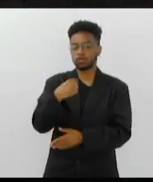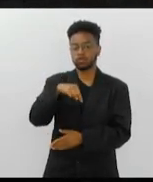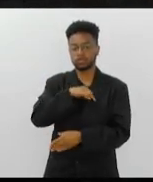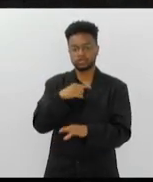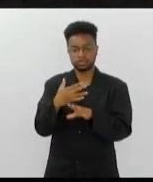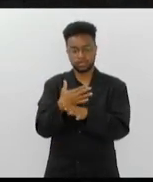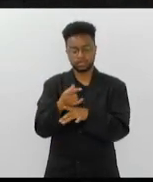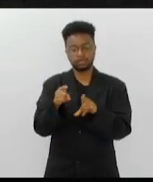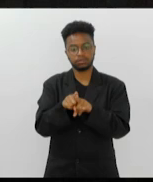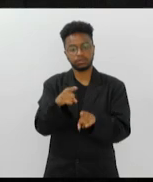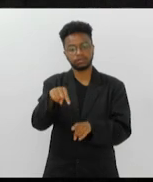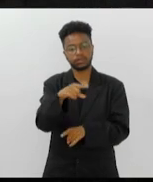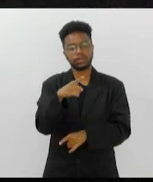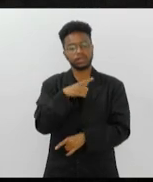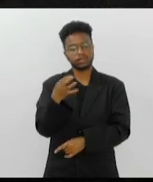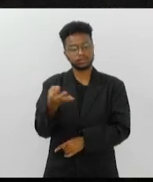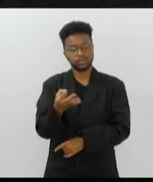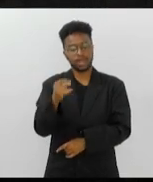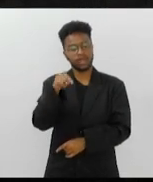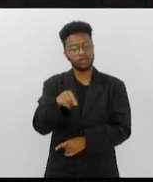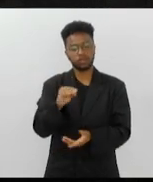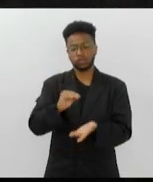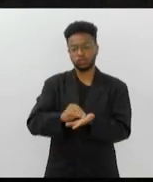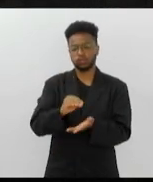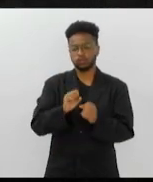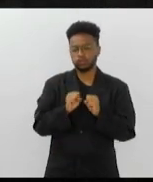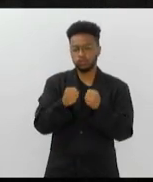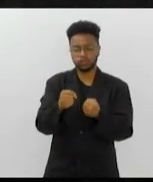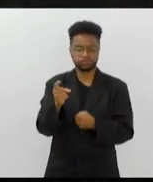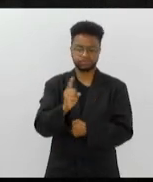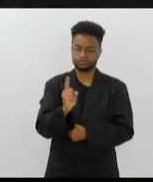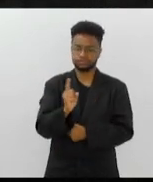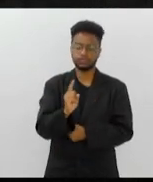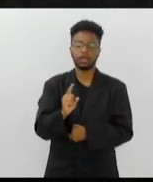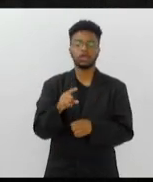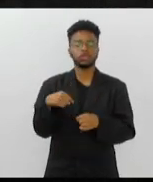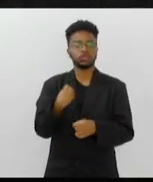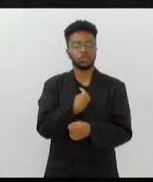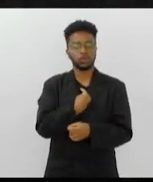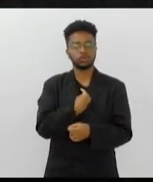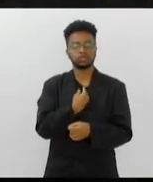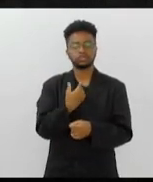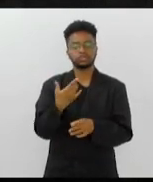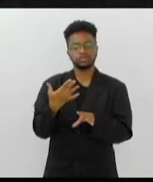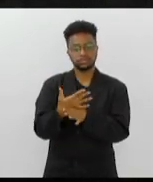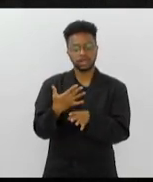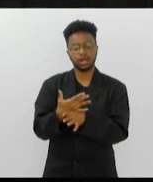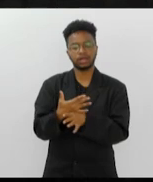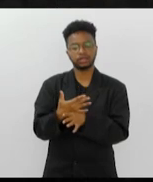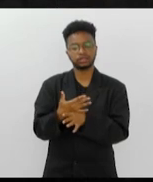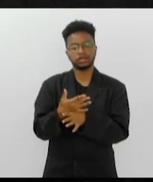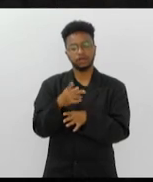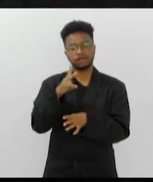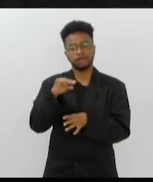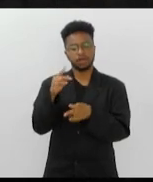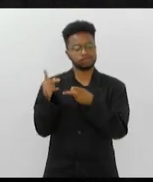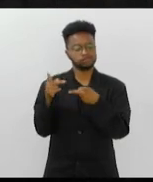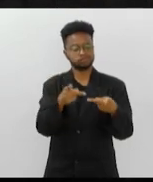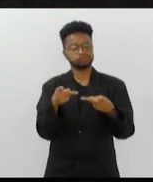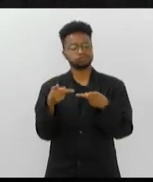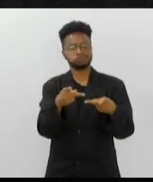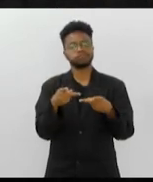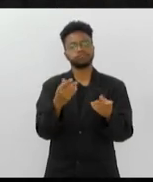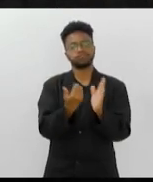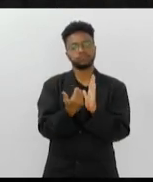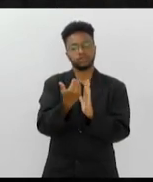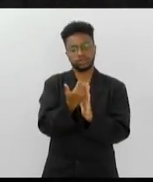ter certeza que aqui não vai faltar empenho para a gente ser uma das cidades, né, mais visitadas, uma das melhores